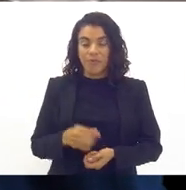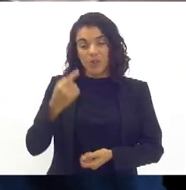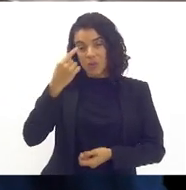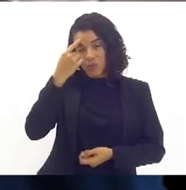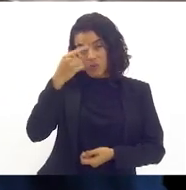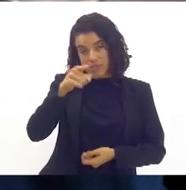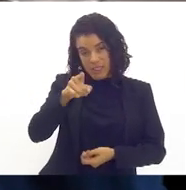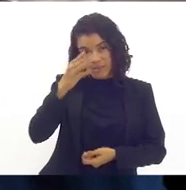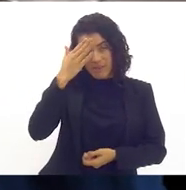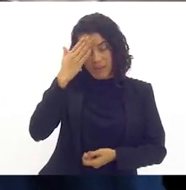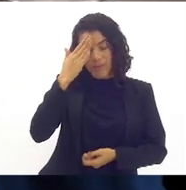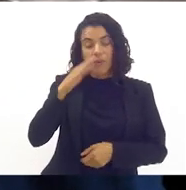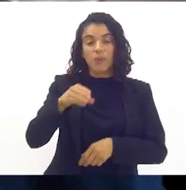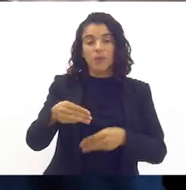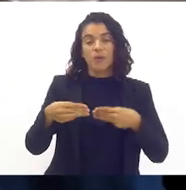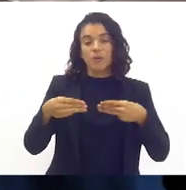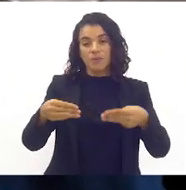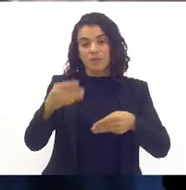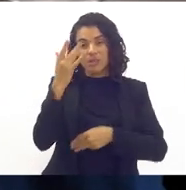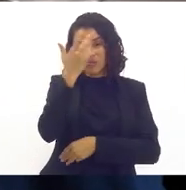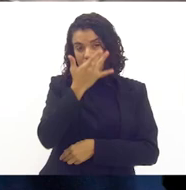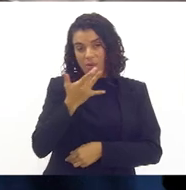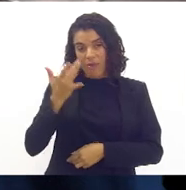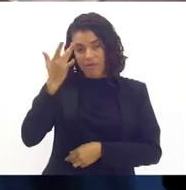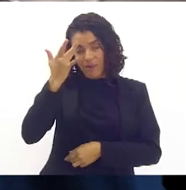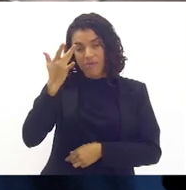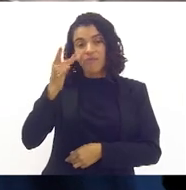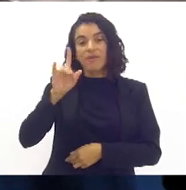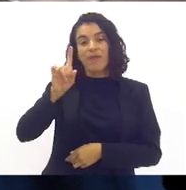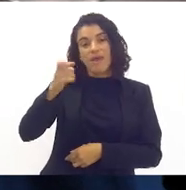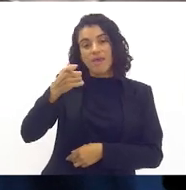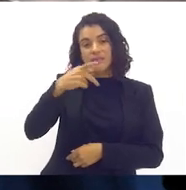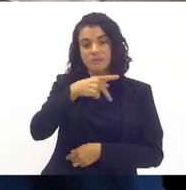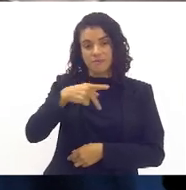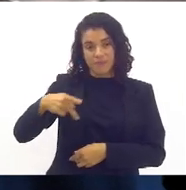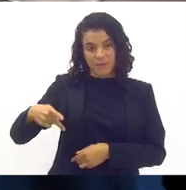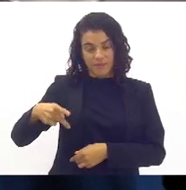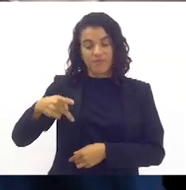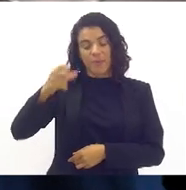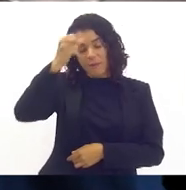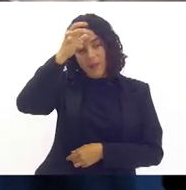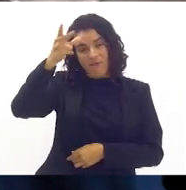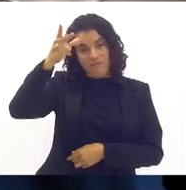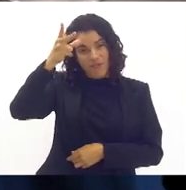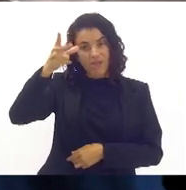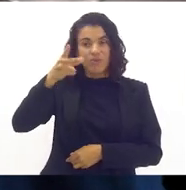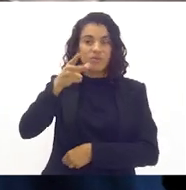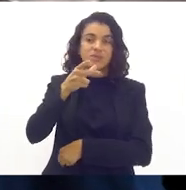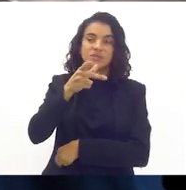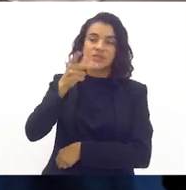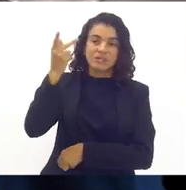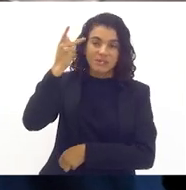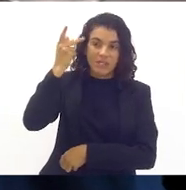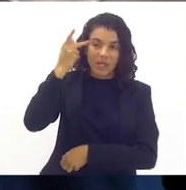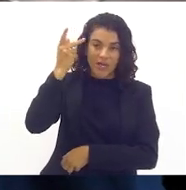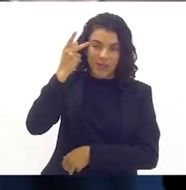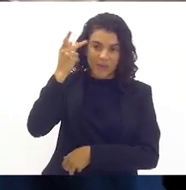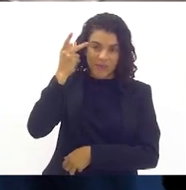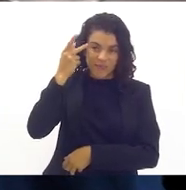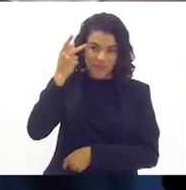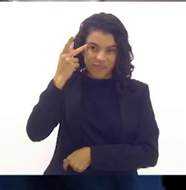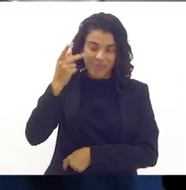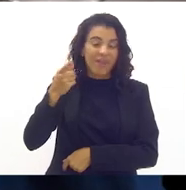o ministro Haddad foi prefeito de São Paulo. E renegociou a dívida. Quem renegociou, o piloto